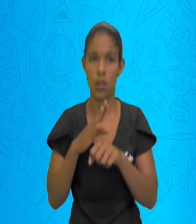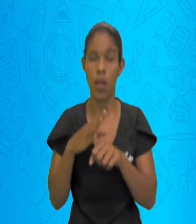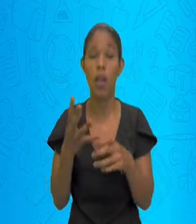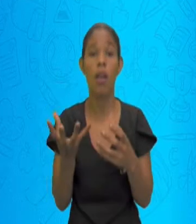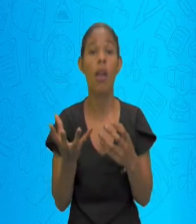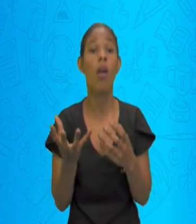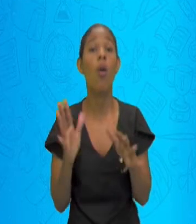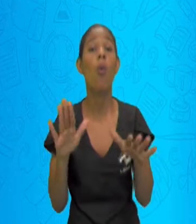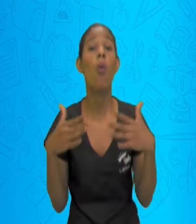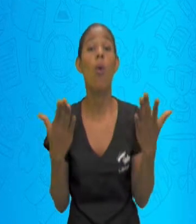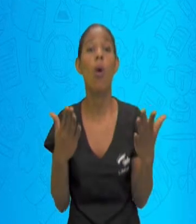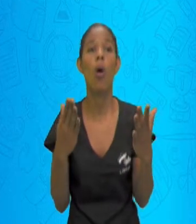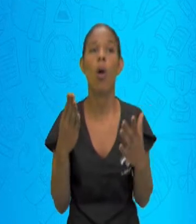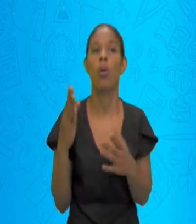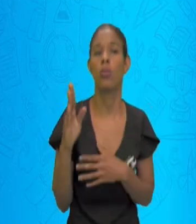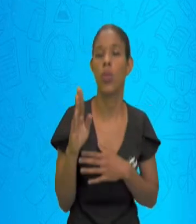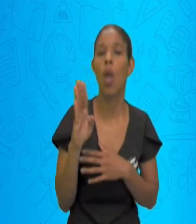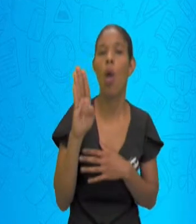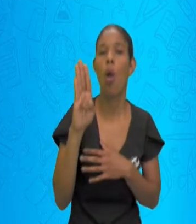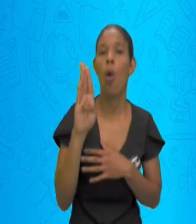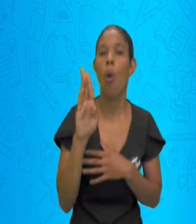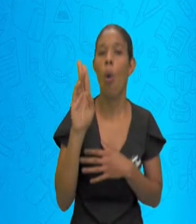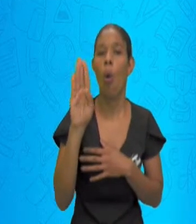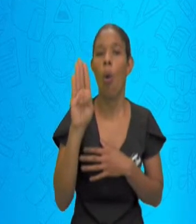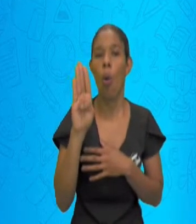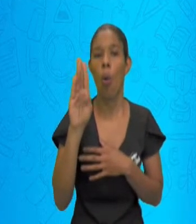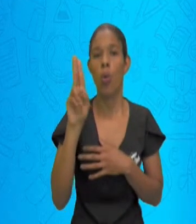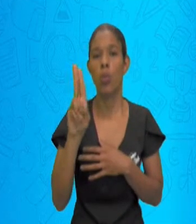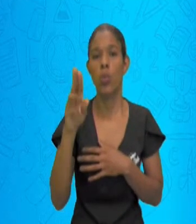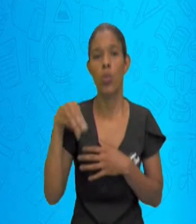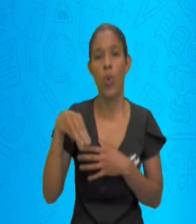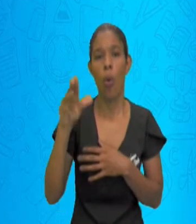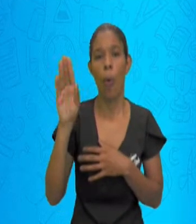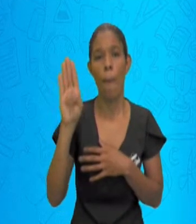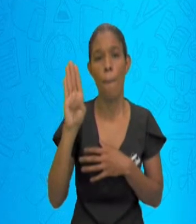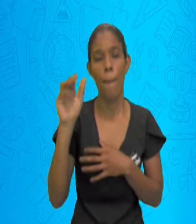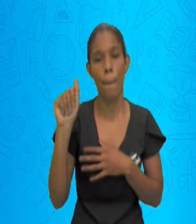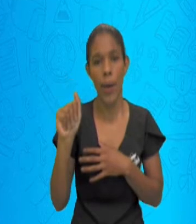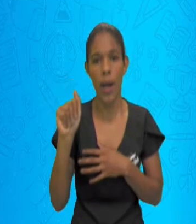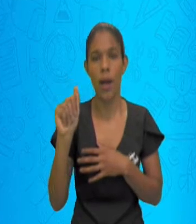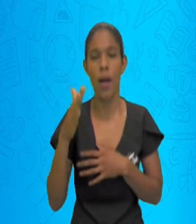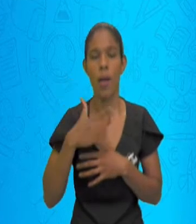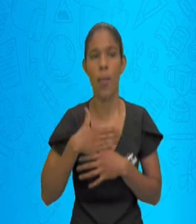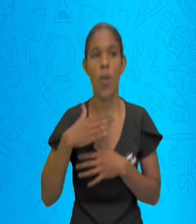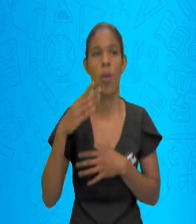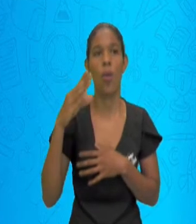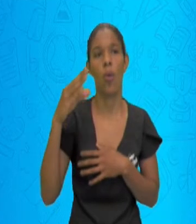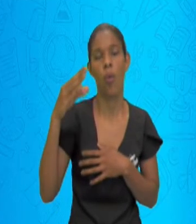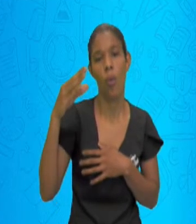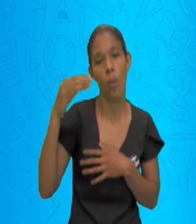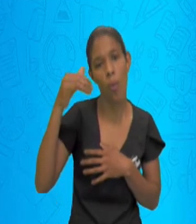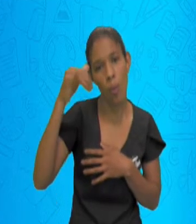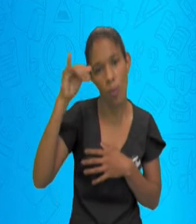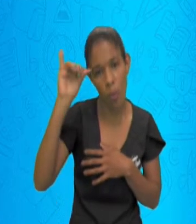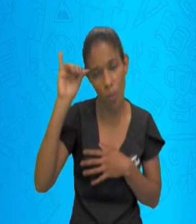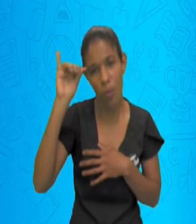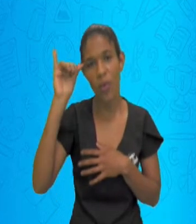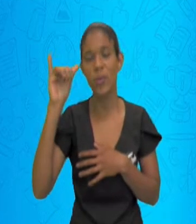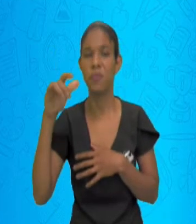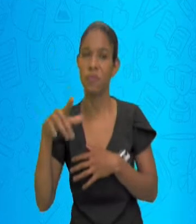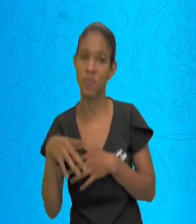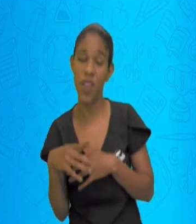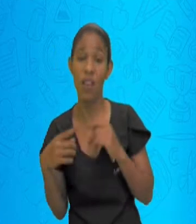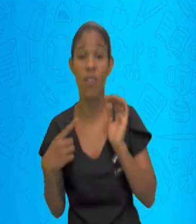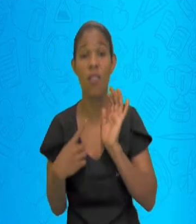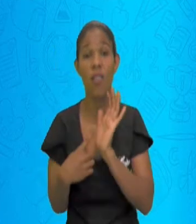já deve ter ouvido ou as canções do Bumba Meu Boi, do Boi Garantido e Boi Caprichoso, que vem contando a